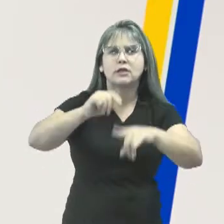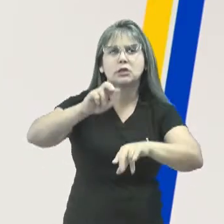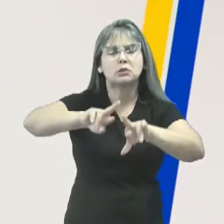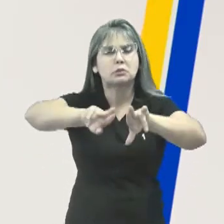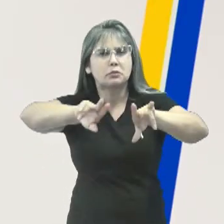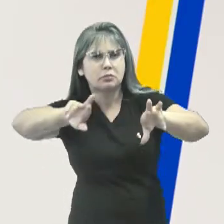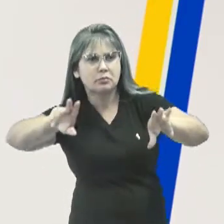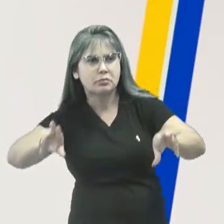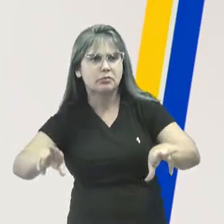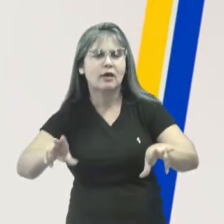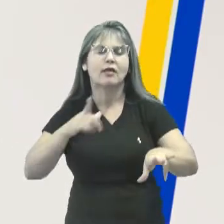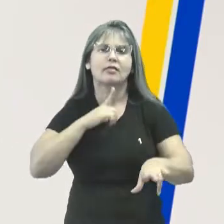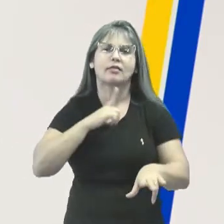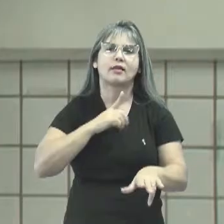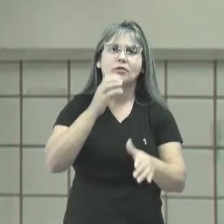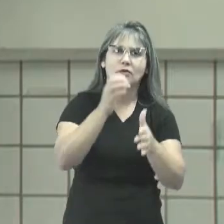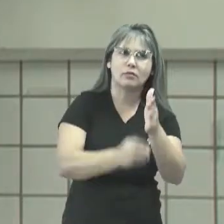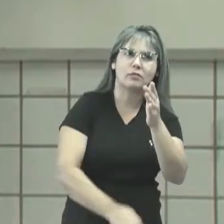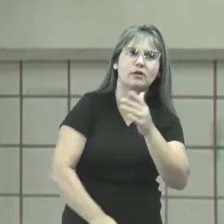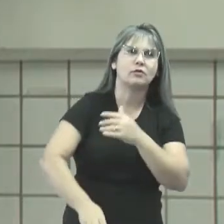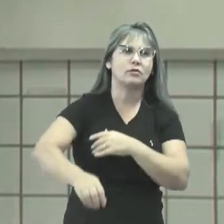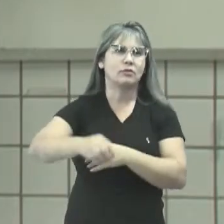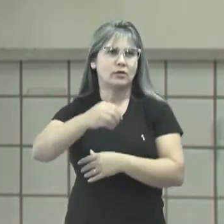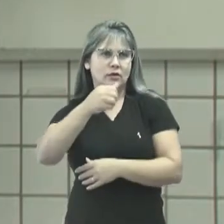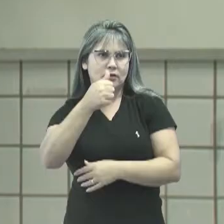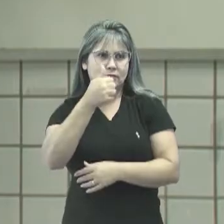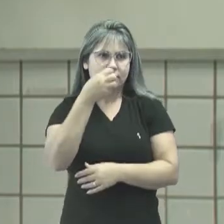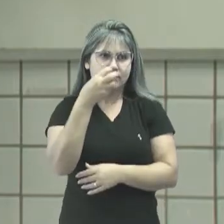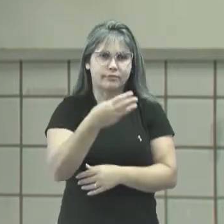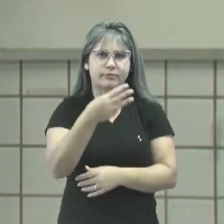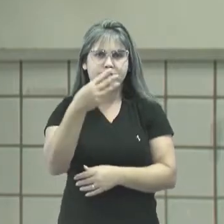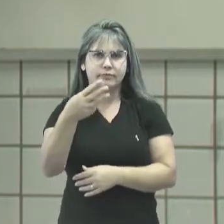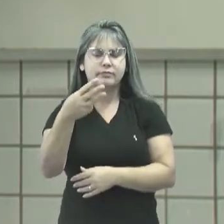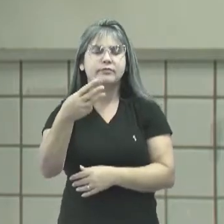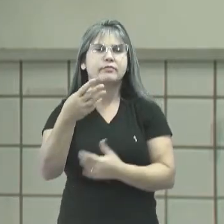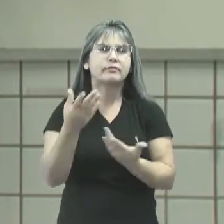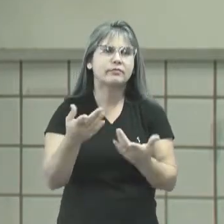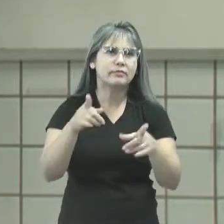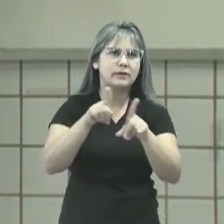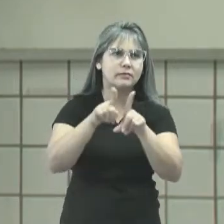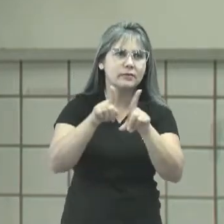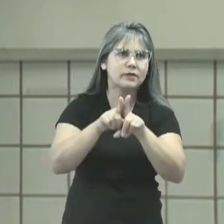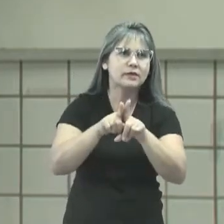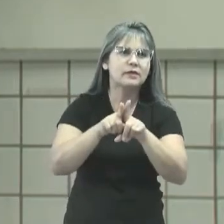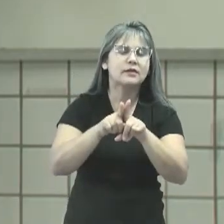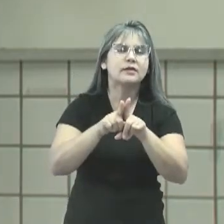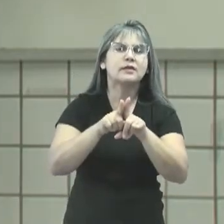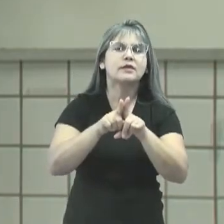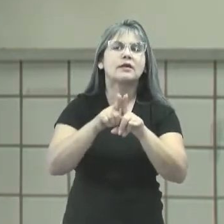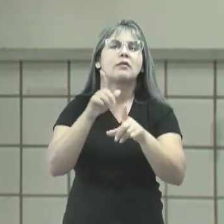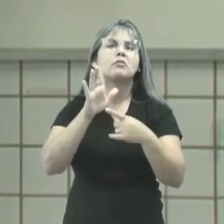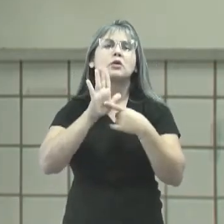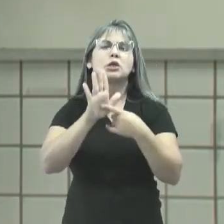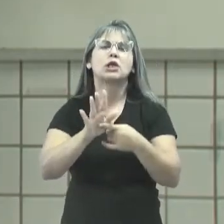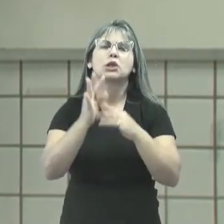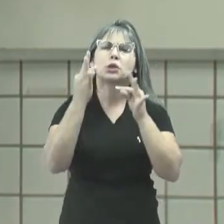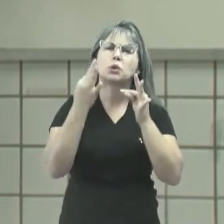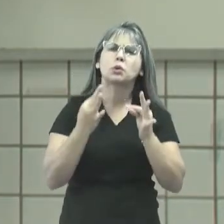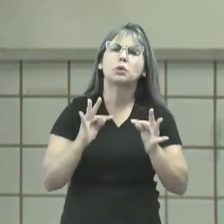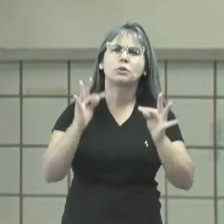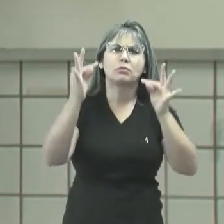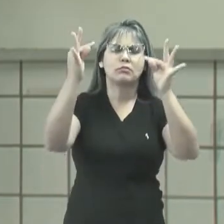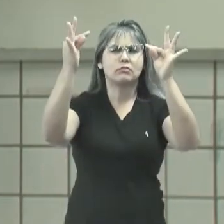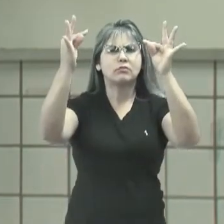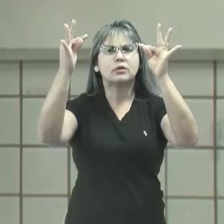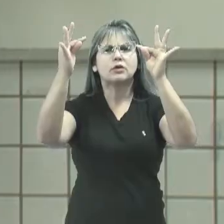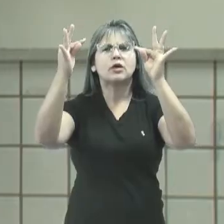inicialmente na página 233 do livro de vocês, nós começamos a mostrar algumas tecnologias que o homem está utilizando para